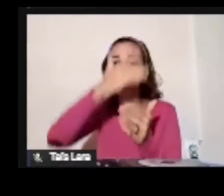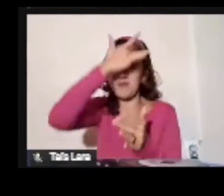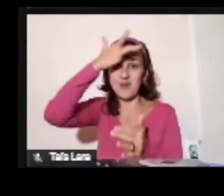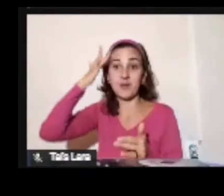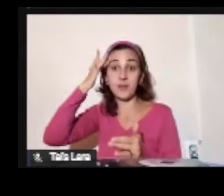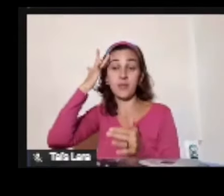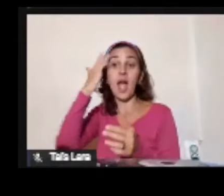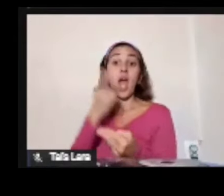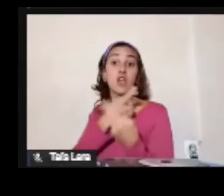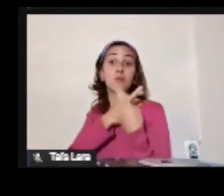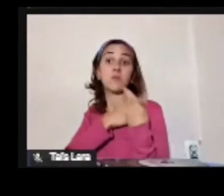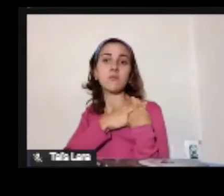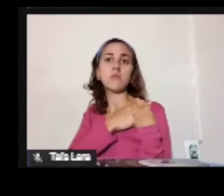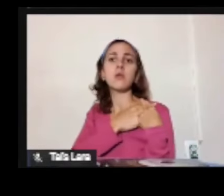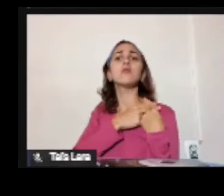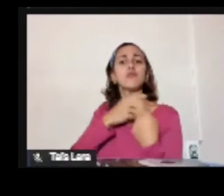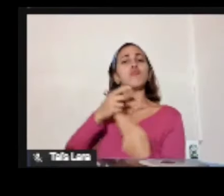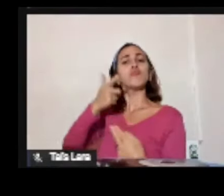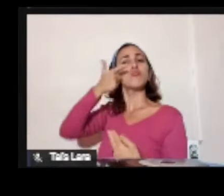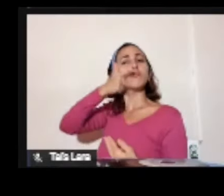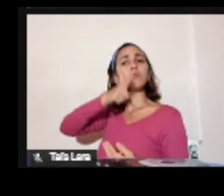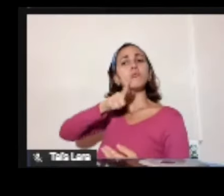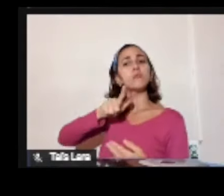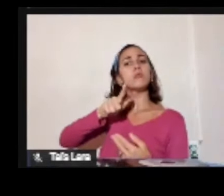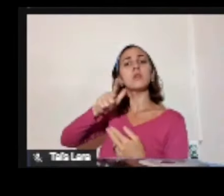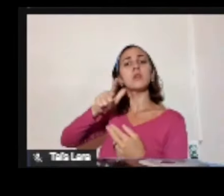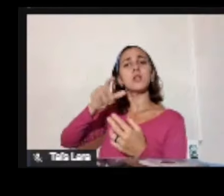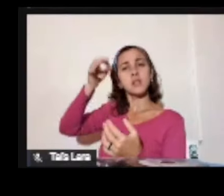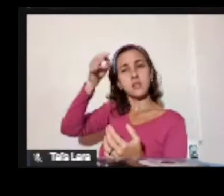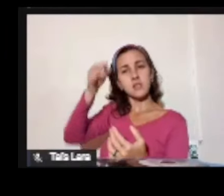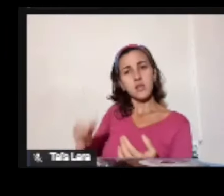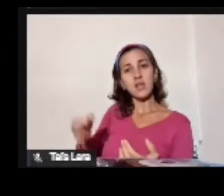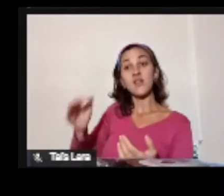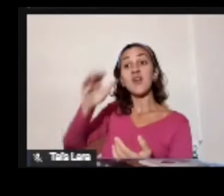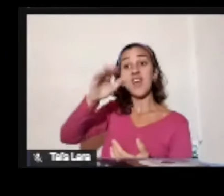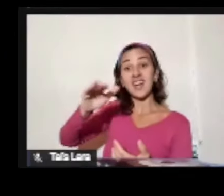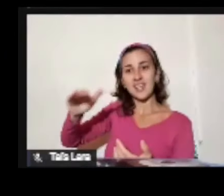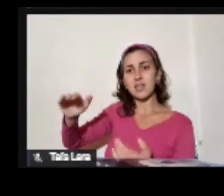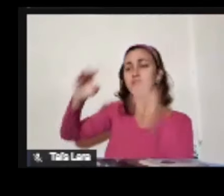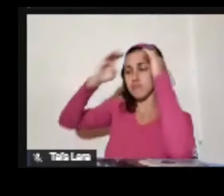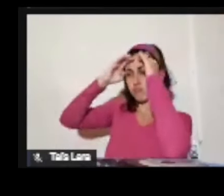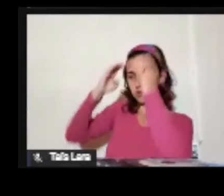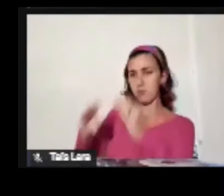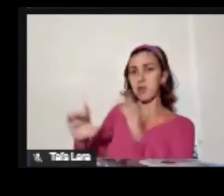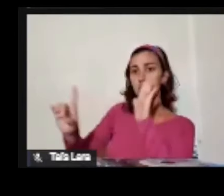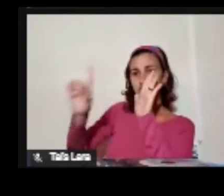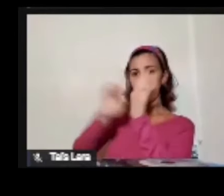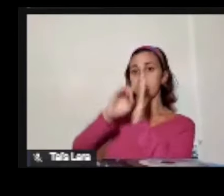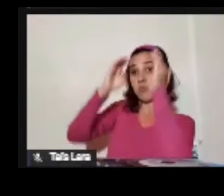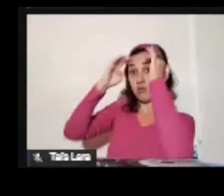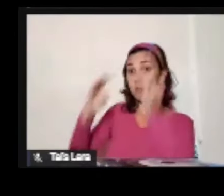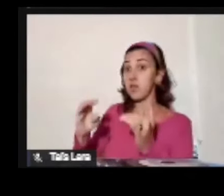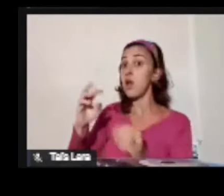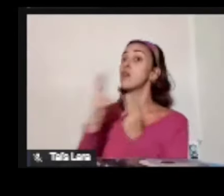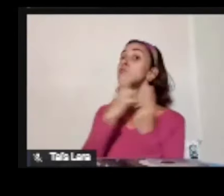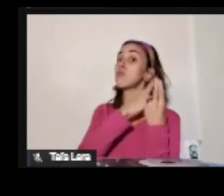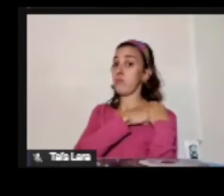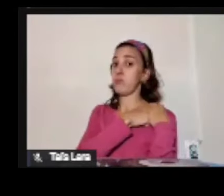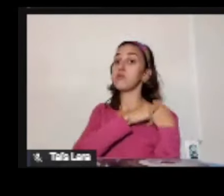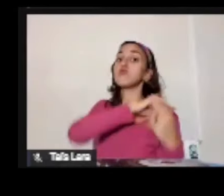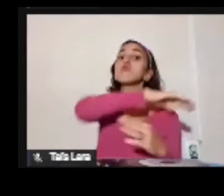que crianças e adolescentes se desenvolvam tendo os seus direitos respeitados é de todos nós. Inclusive, tem um